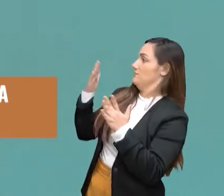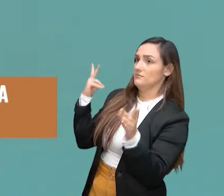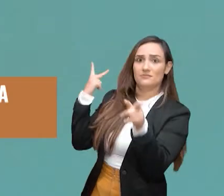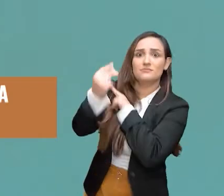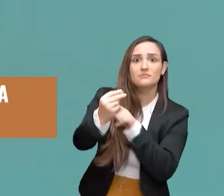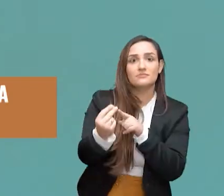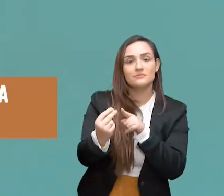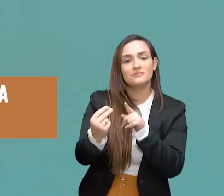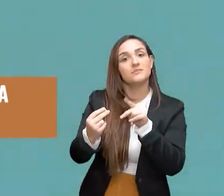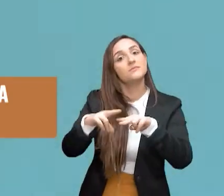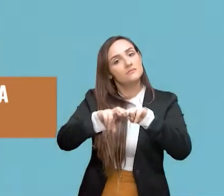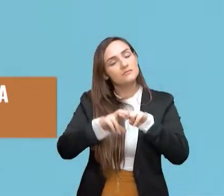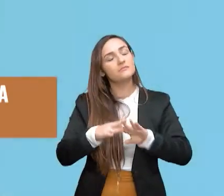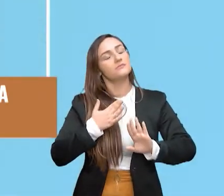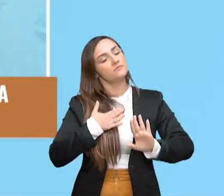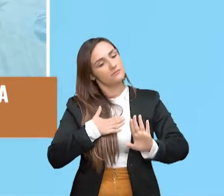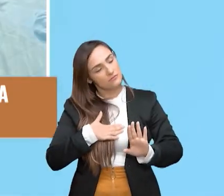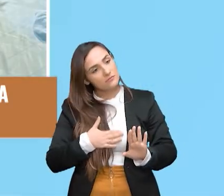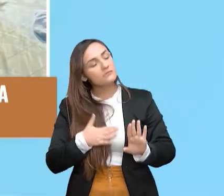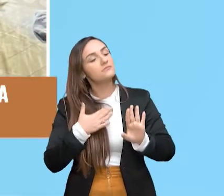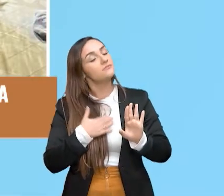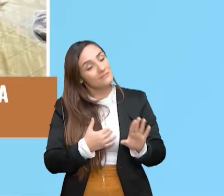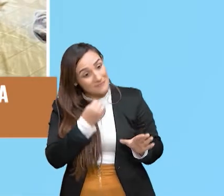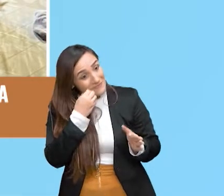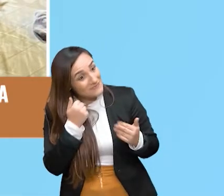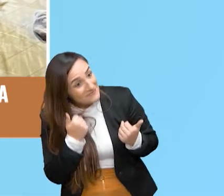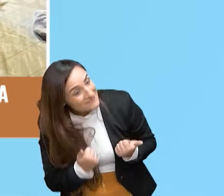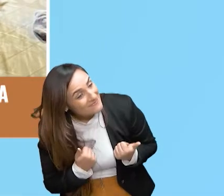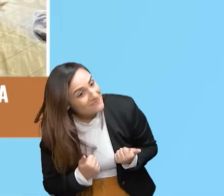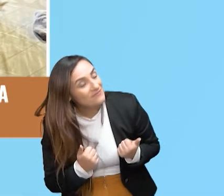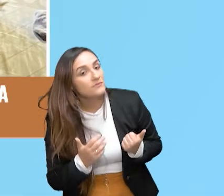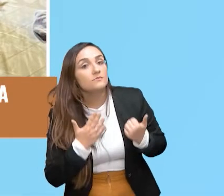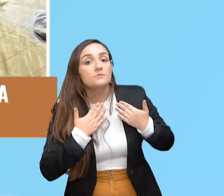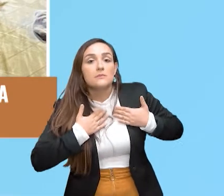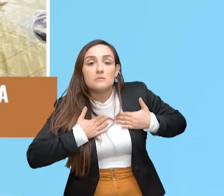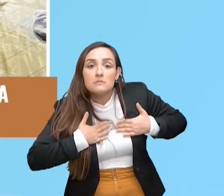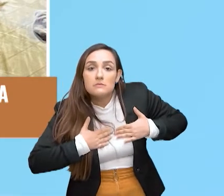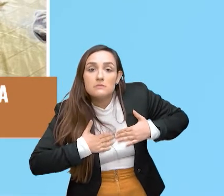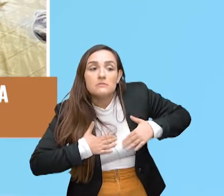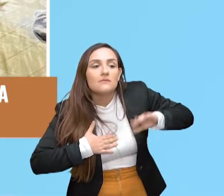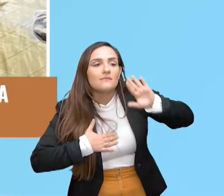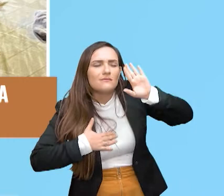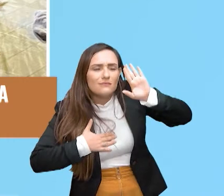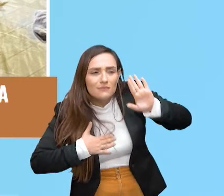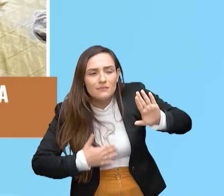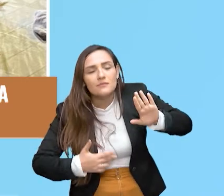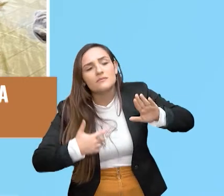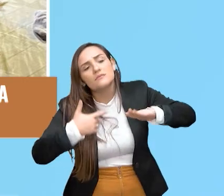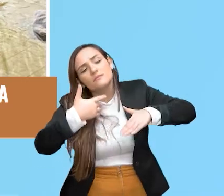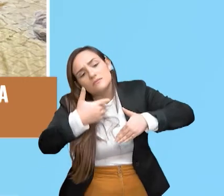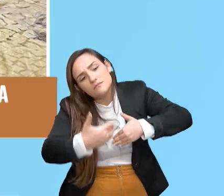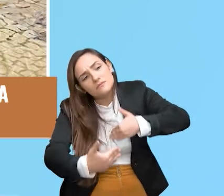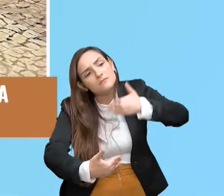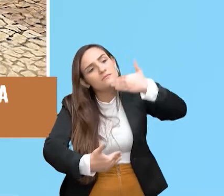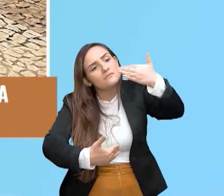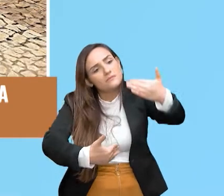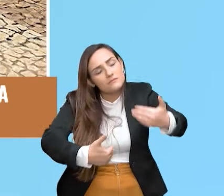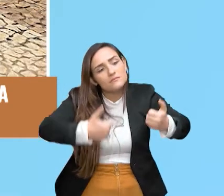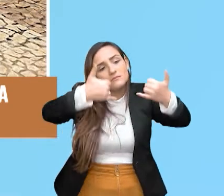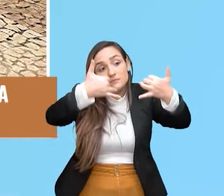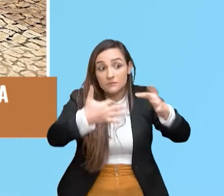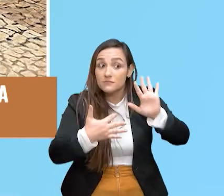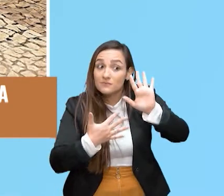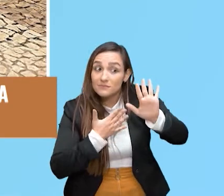assusta. Então a gente precisa ir com muito cuidado para um atendimento cirúrgico